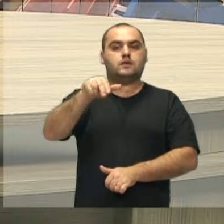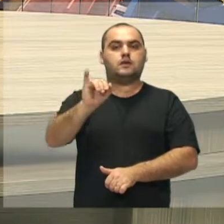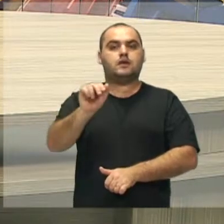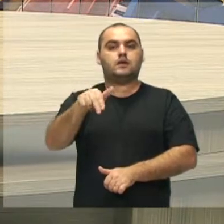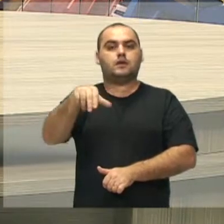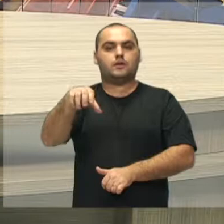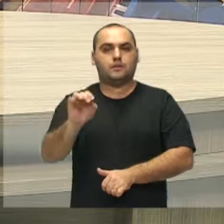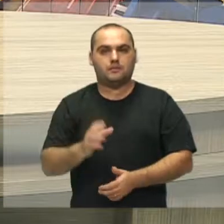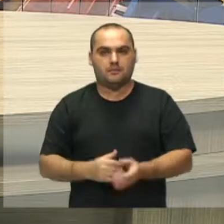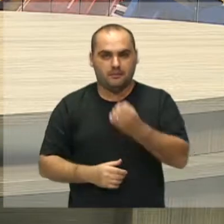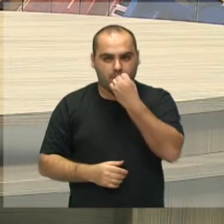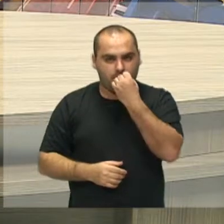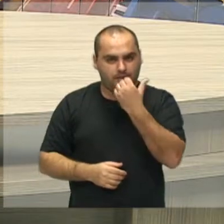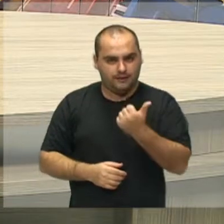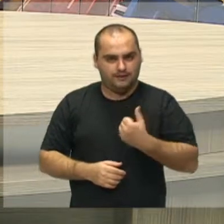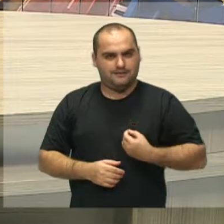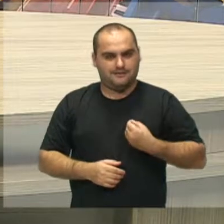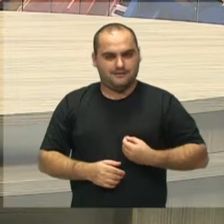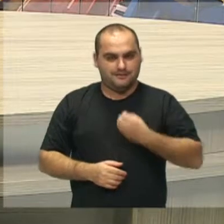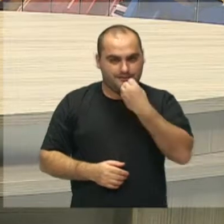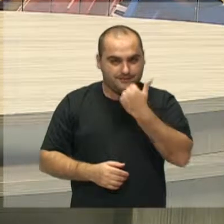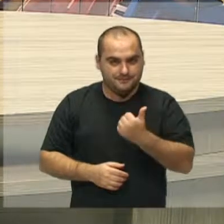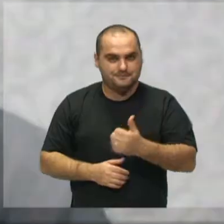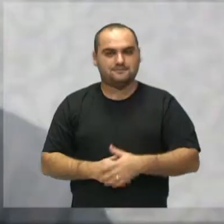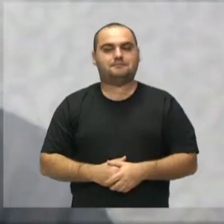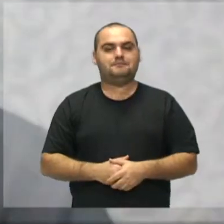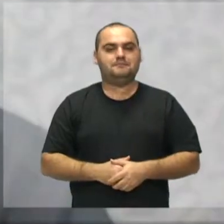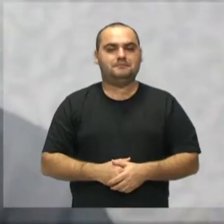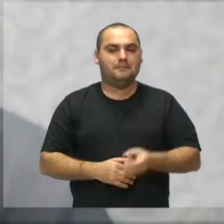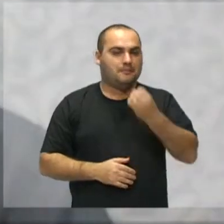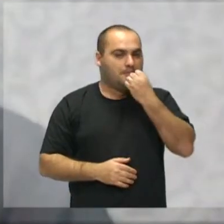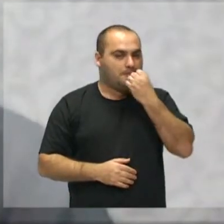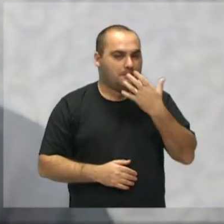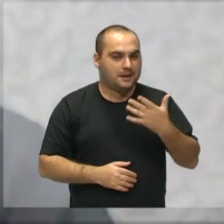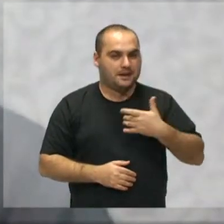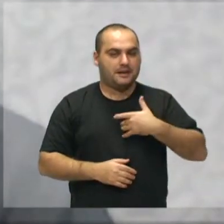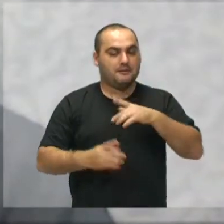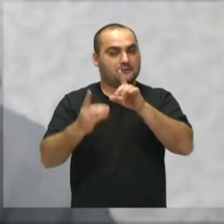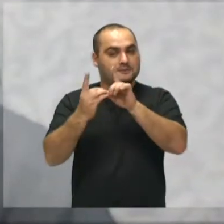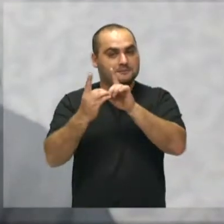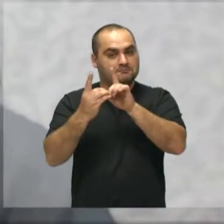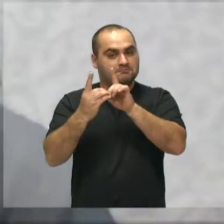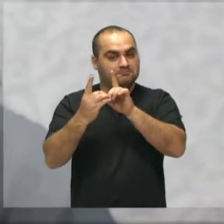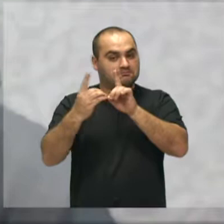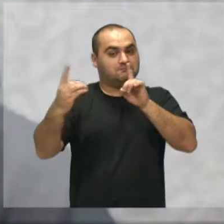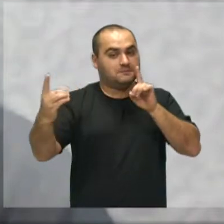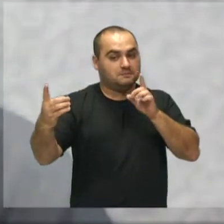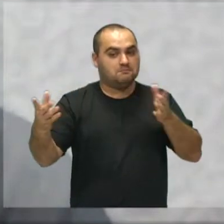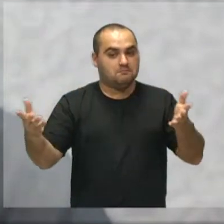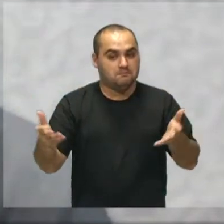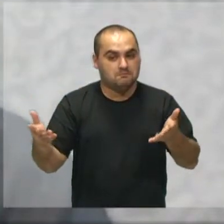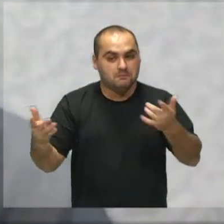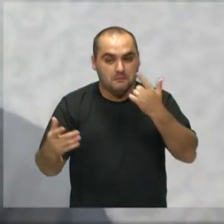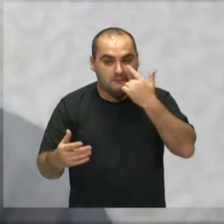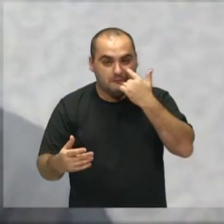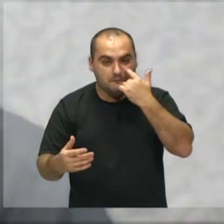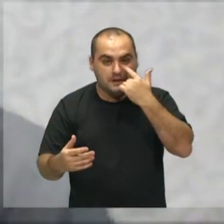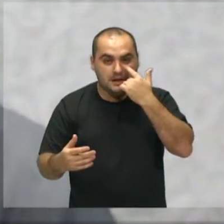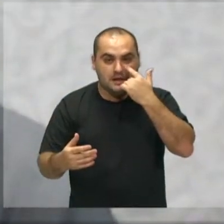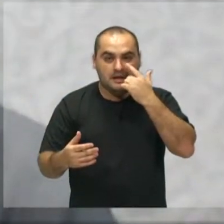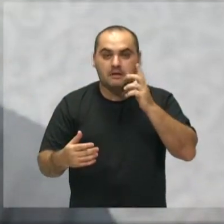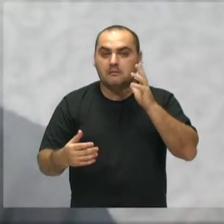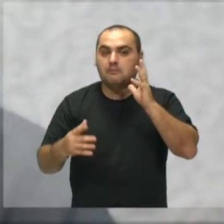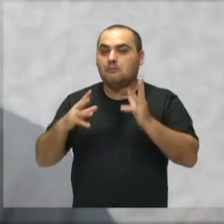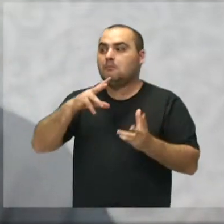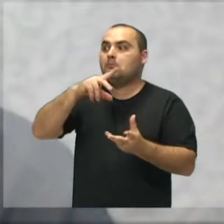está? Tudo bem, estou aqui à distância, né, para ver como é que esse mundo gira lá